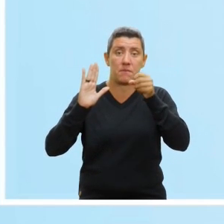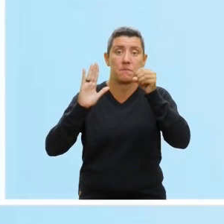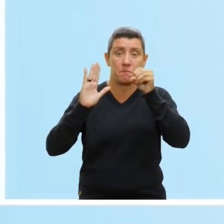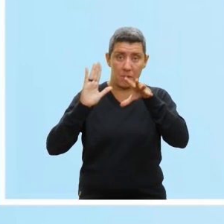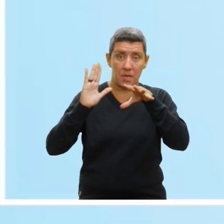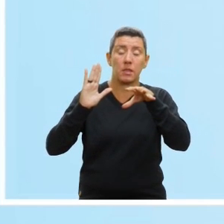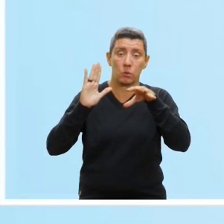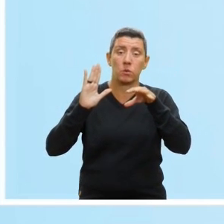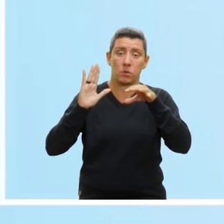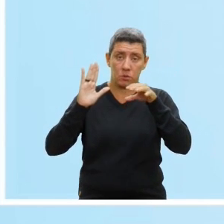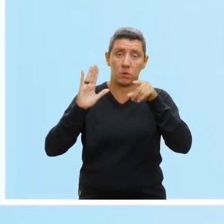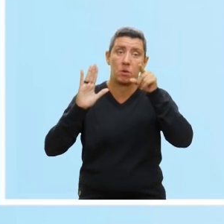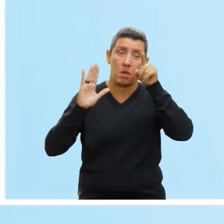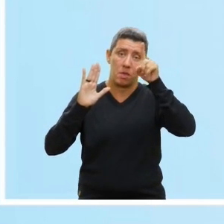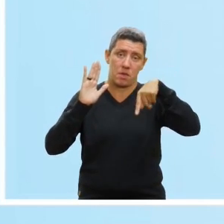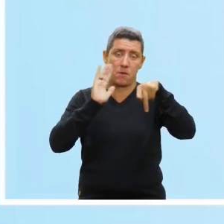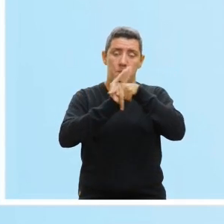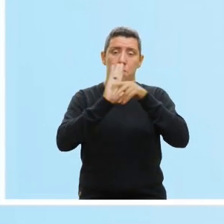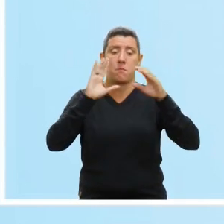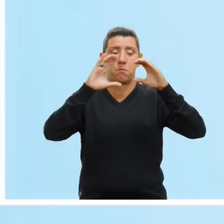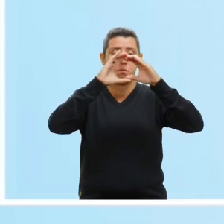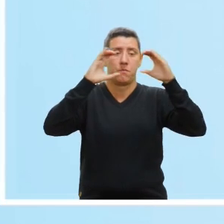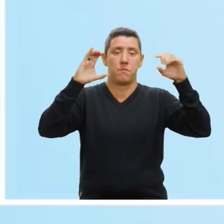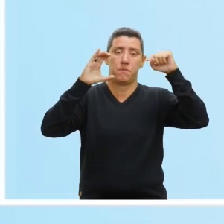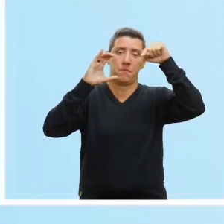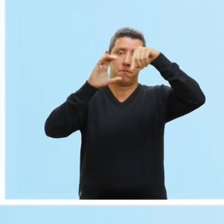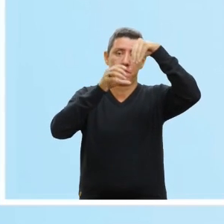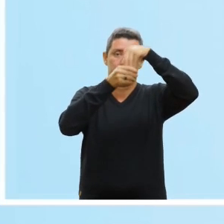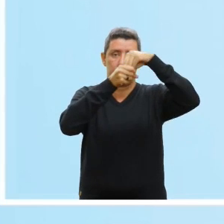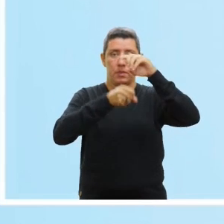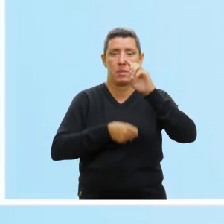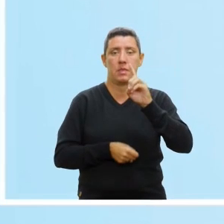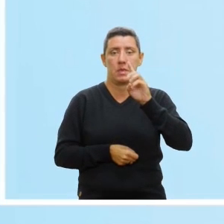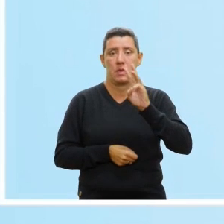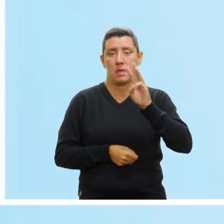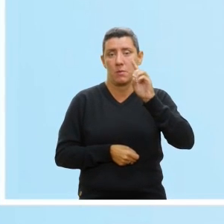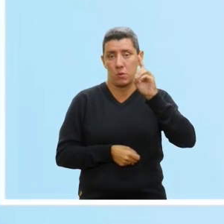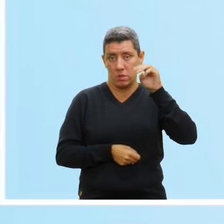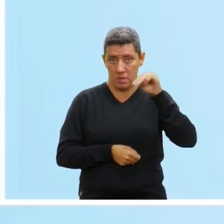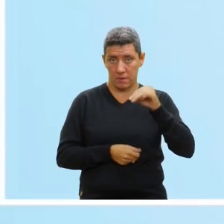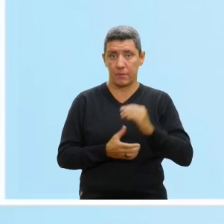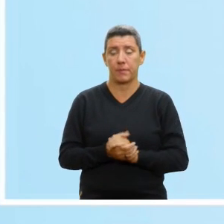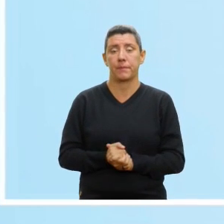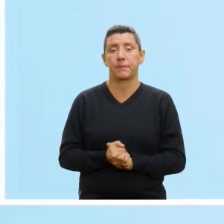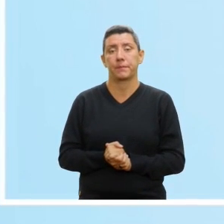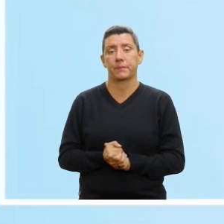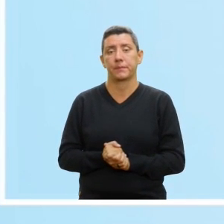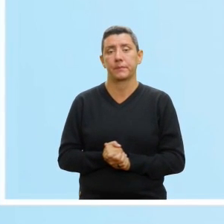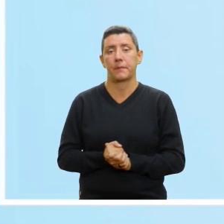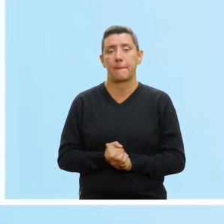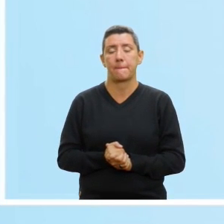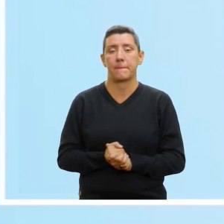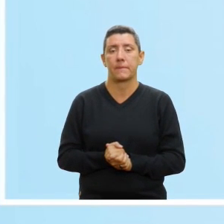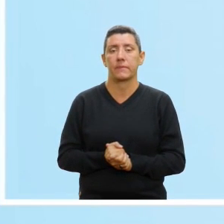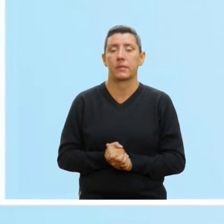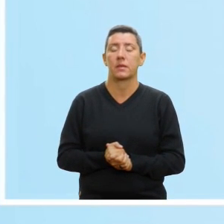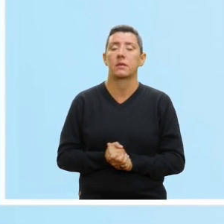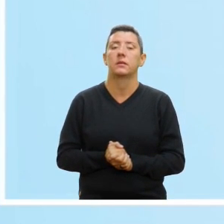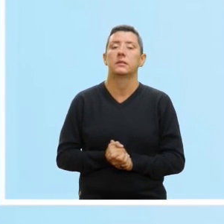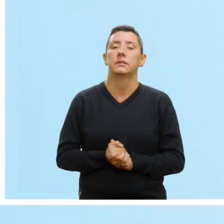sinal de luz nessa faixa aqui, dentro do infravermelho. Tá? Legal.